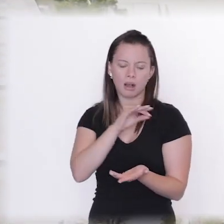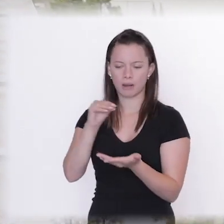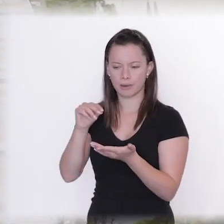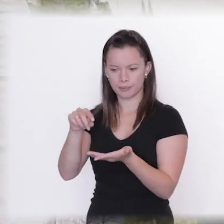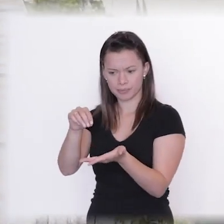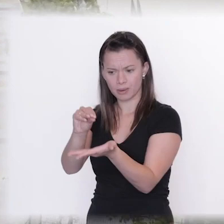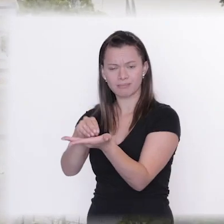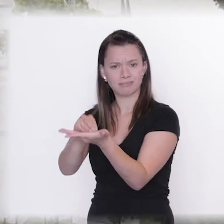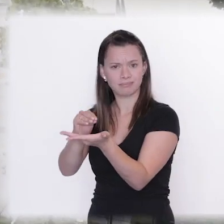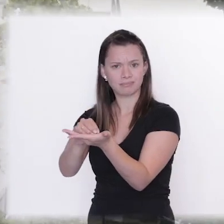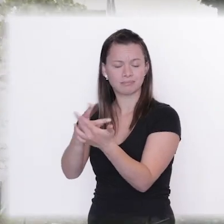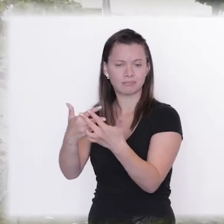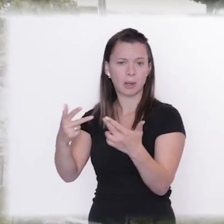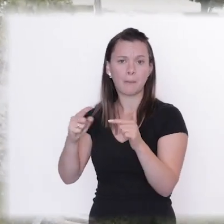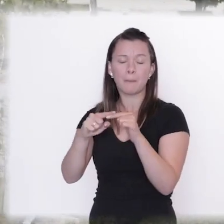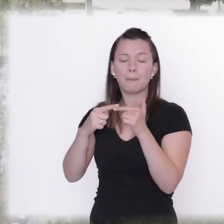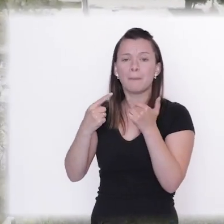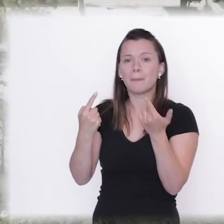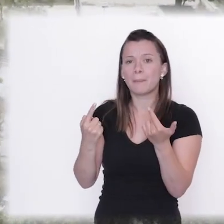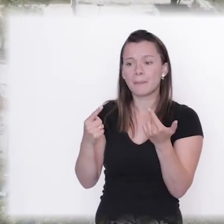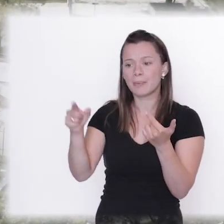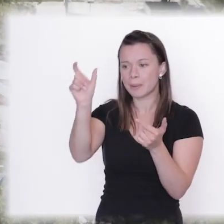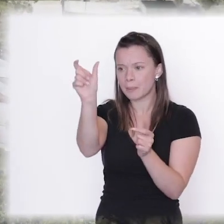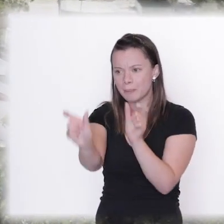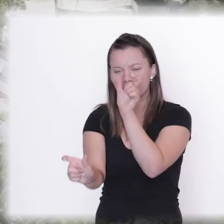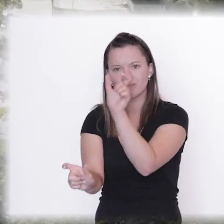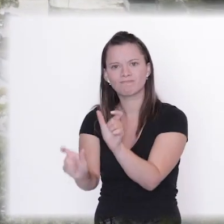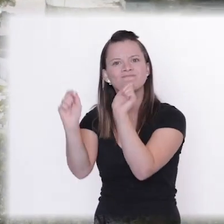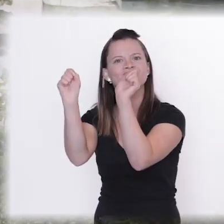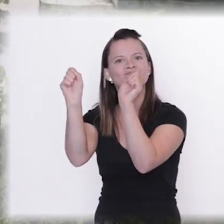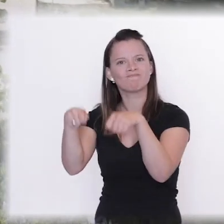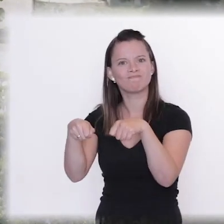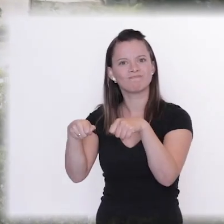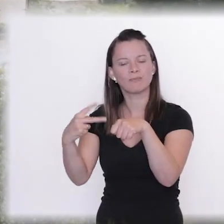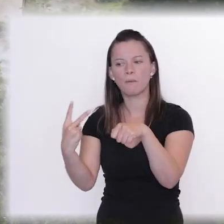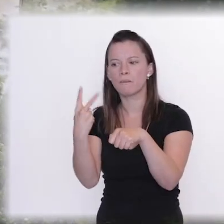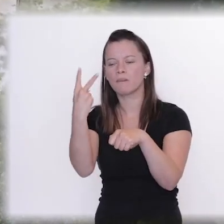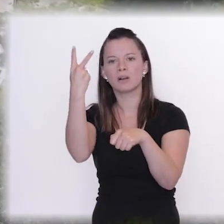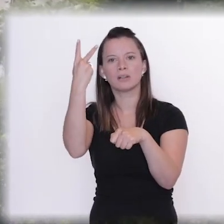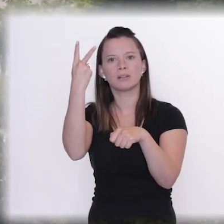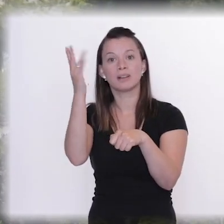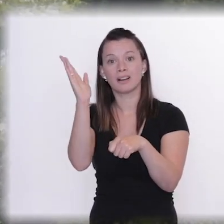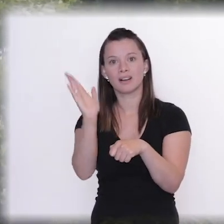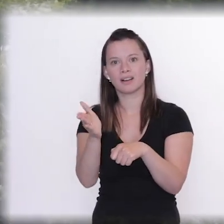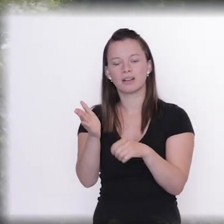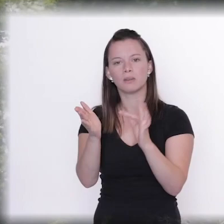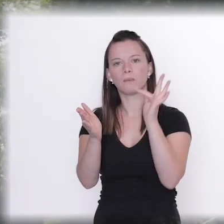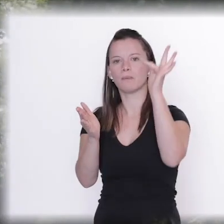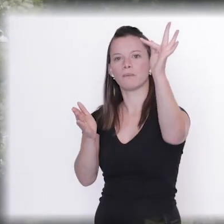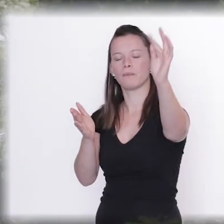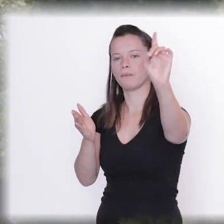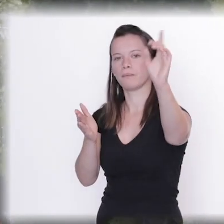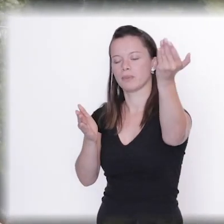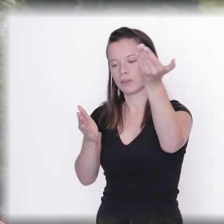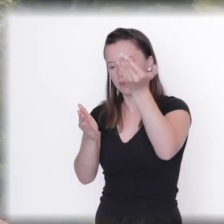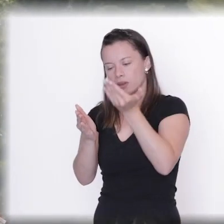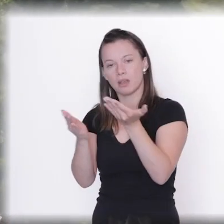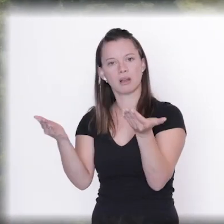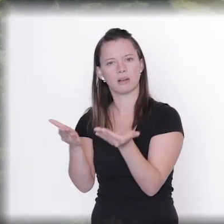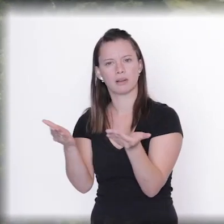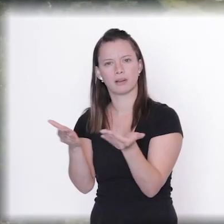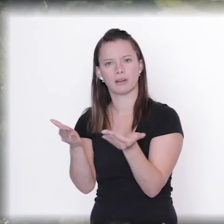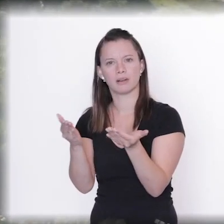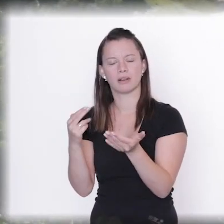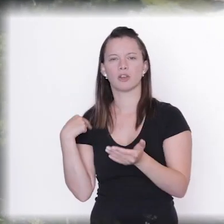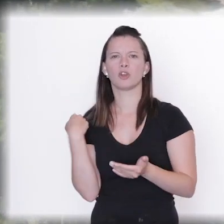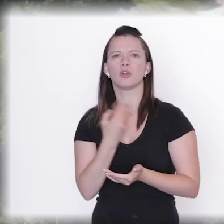Tem valor na escola pública já. Não é no futuro. Já tem já. E nós somos milhões de caras que estão demonstrando isso. Então nós temos primeiro a reconhecer.